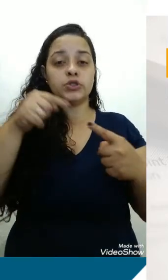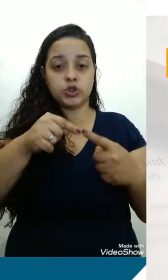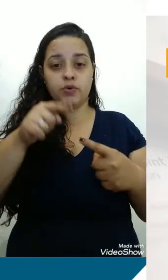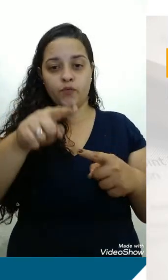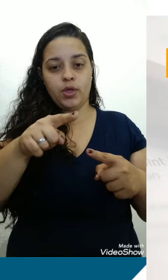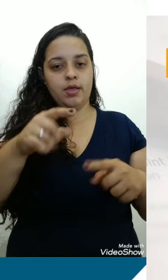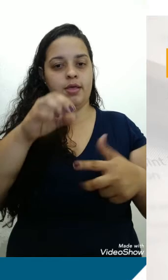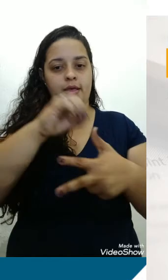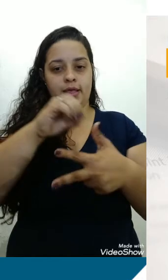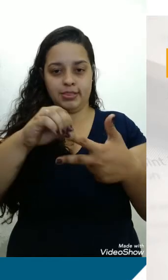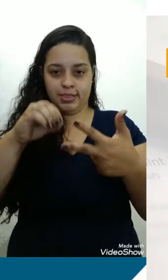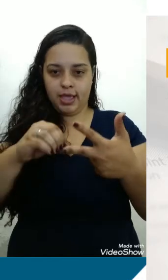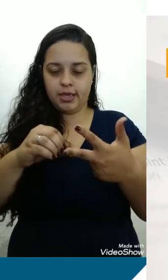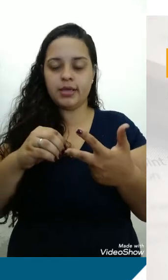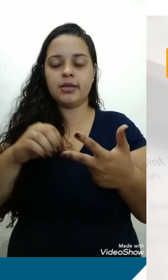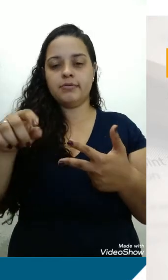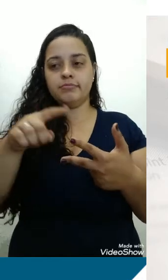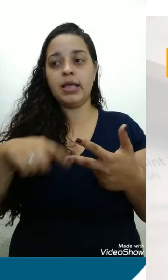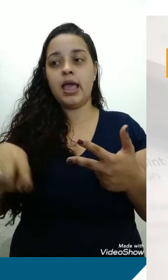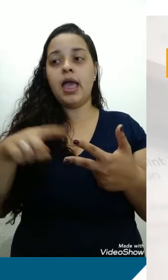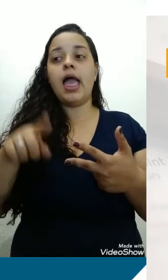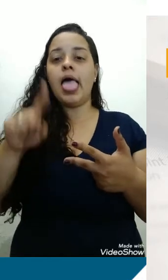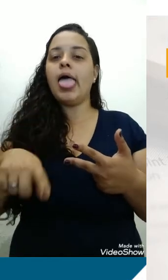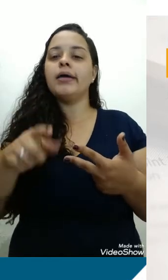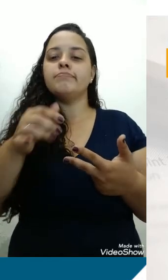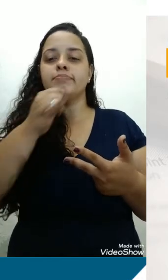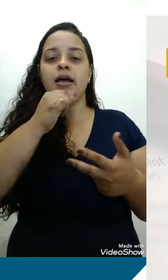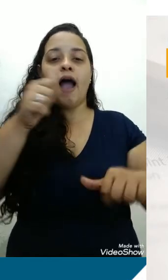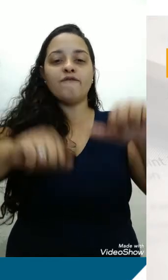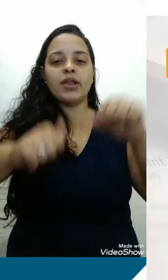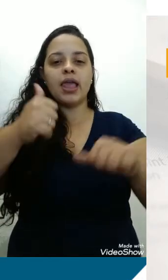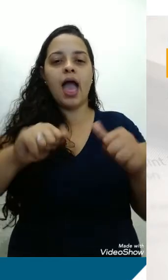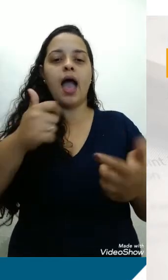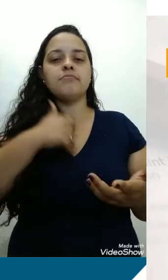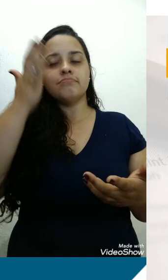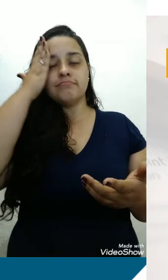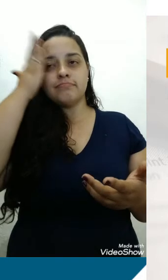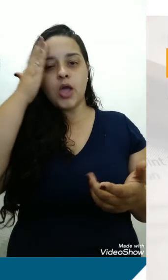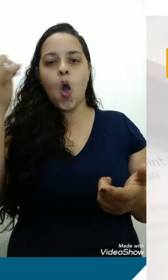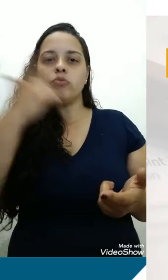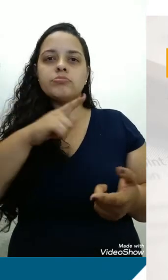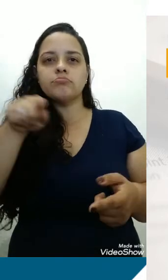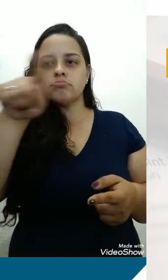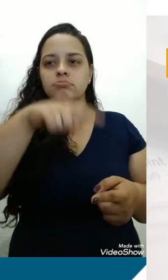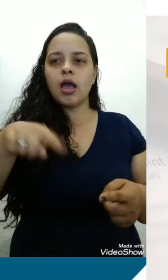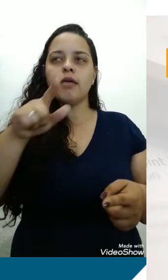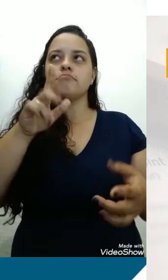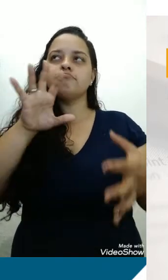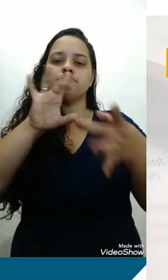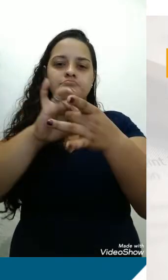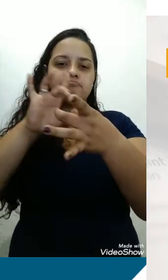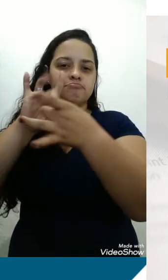do Enem, ao cobrar o uso do repertório sociocultural na redação, é justamente avaliar a capacidade que o candidato tem de